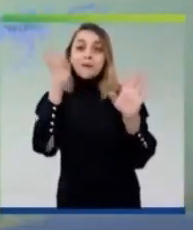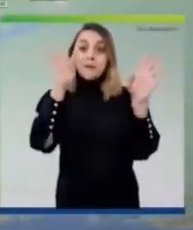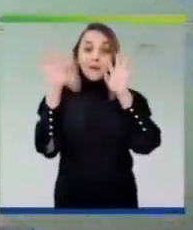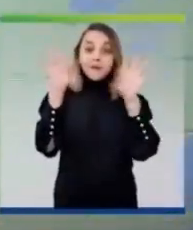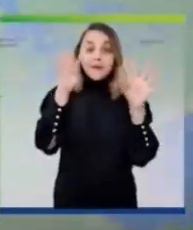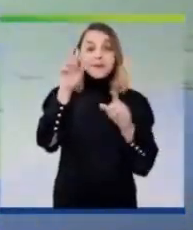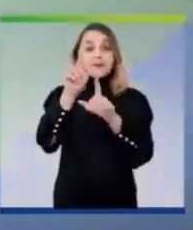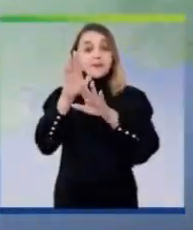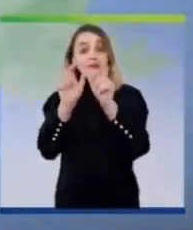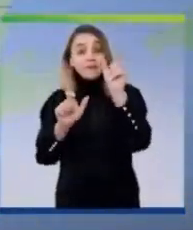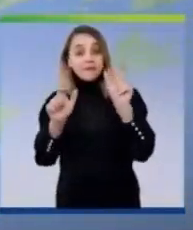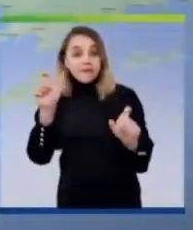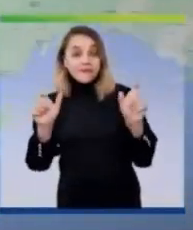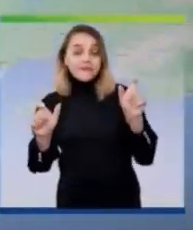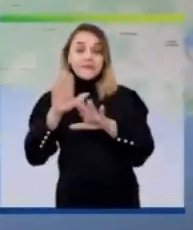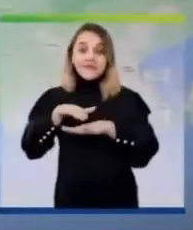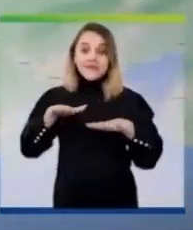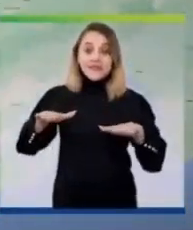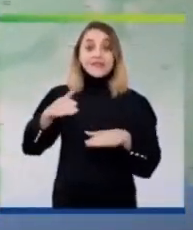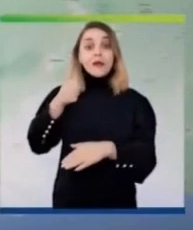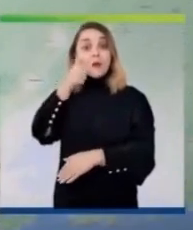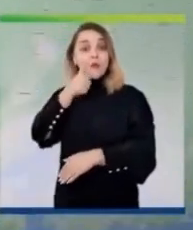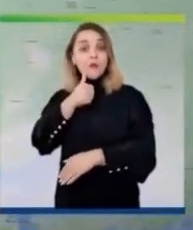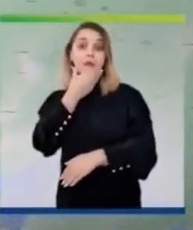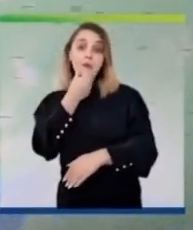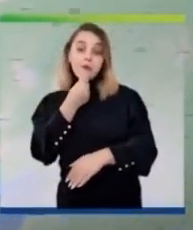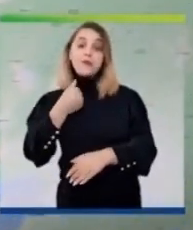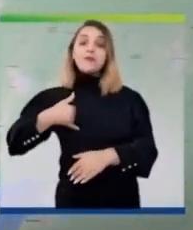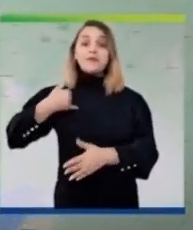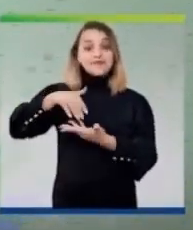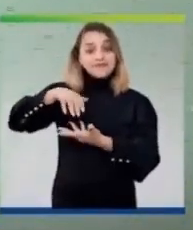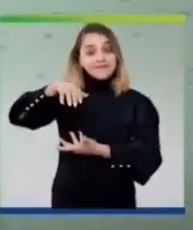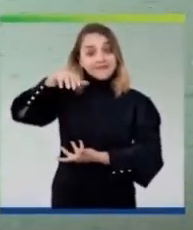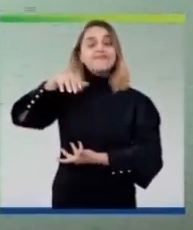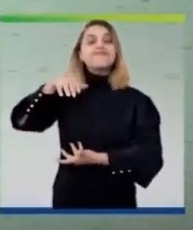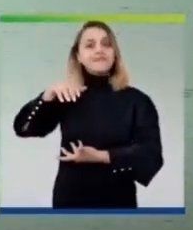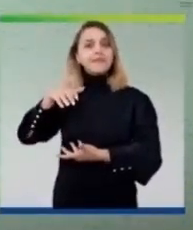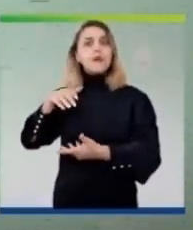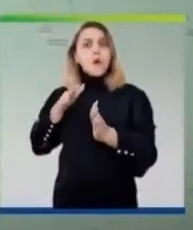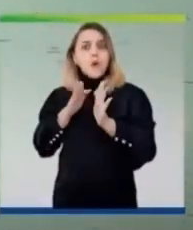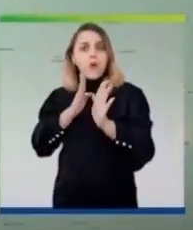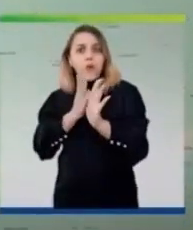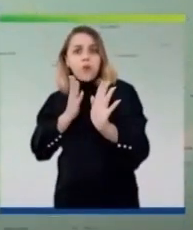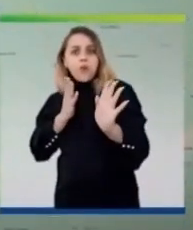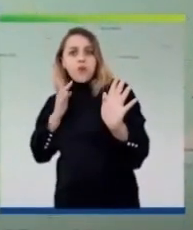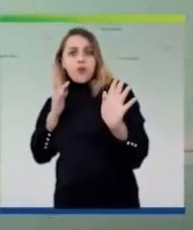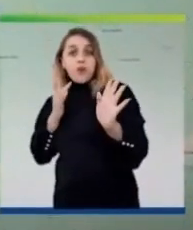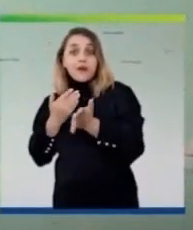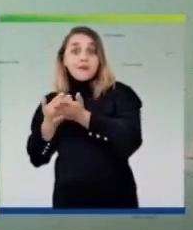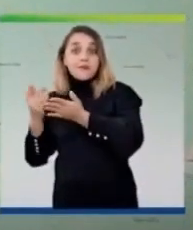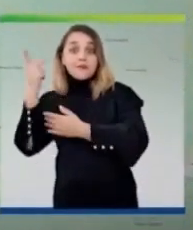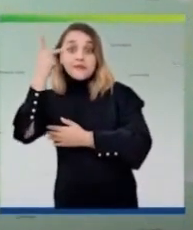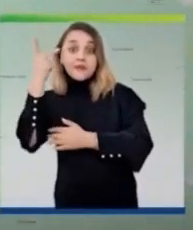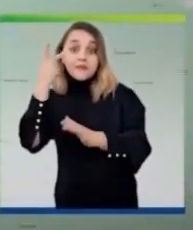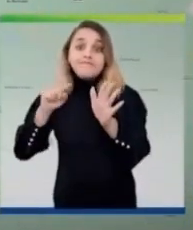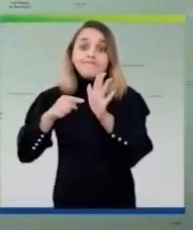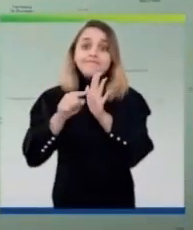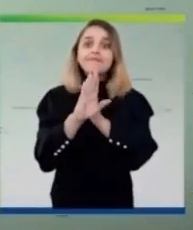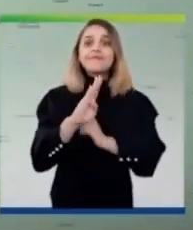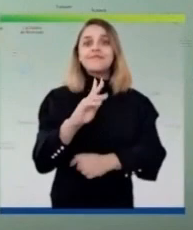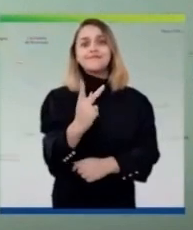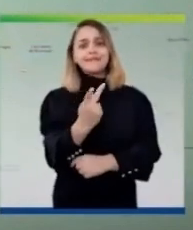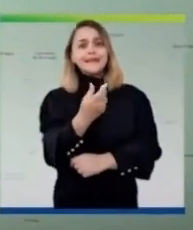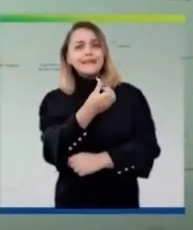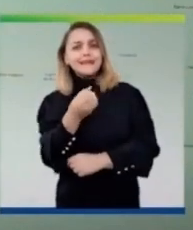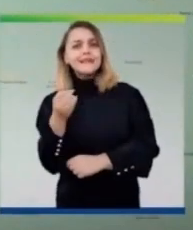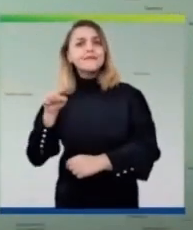Imagine uma fila de mulheres, crianças, homens e idosos que começa em São Paulo e vai até Belo Horizonte. 600 mil paulistas